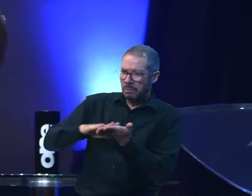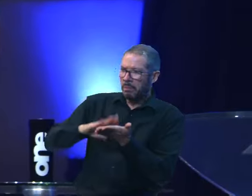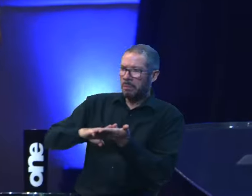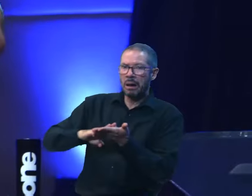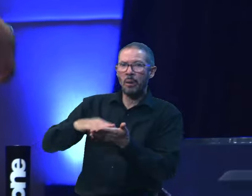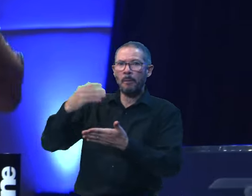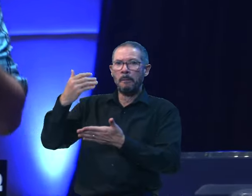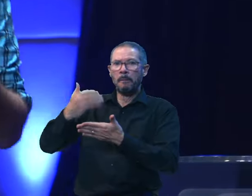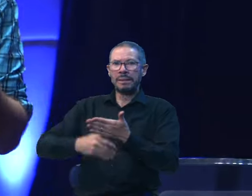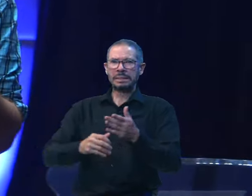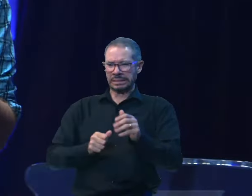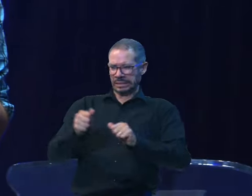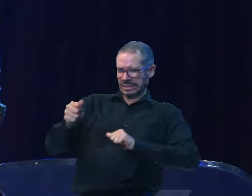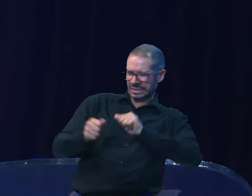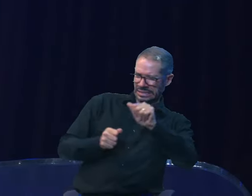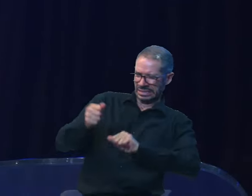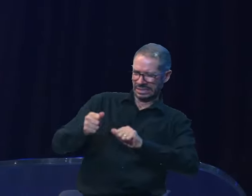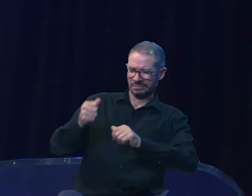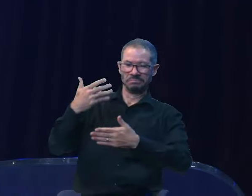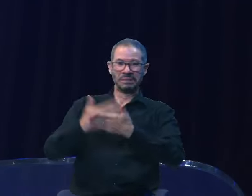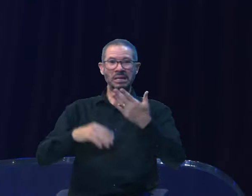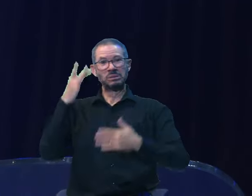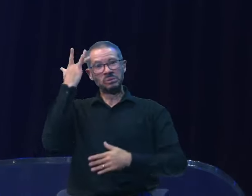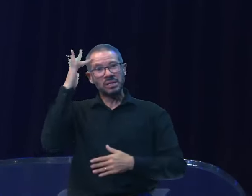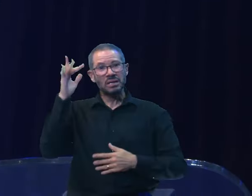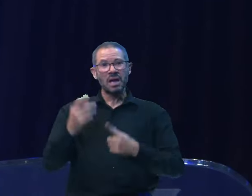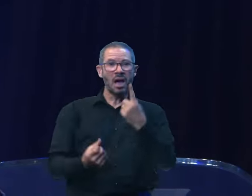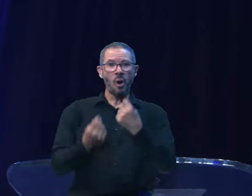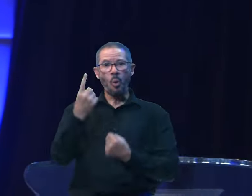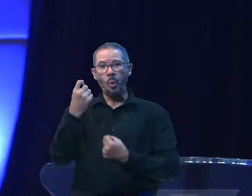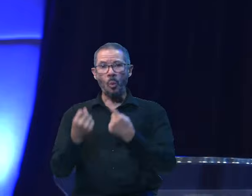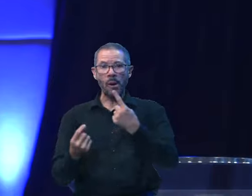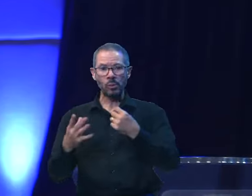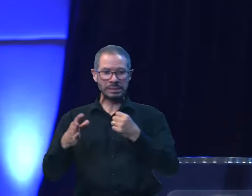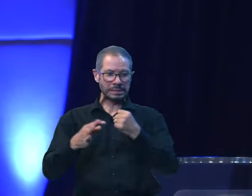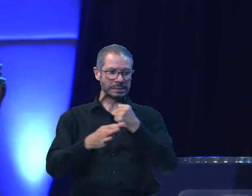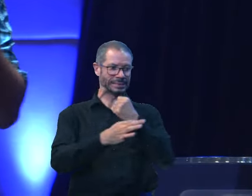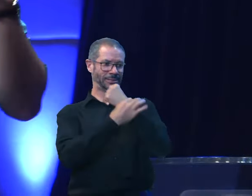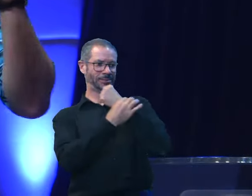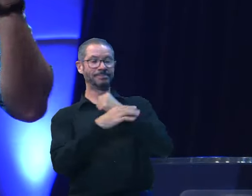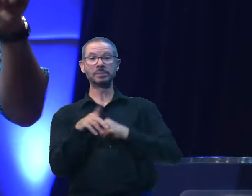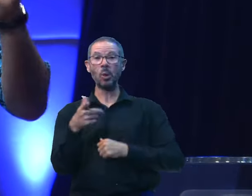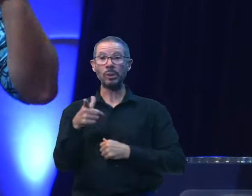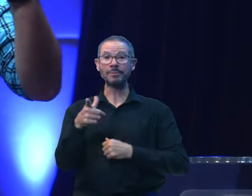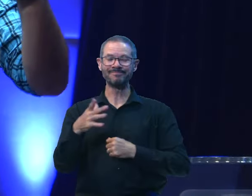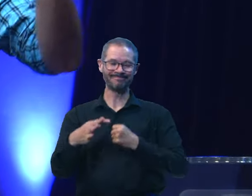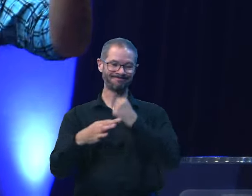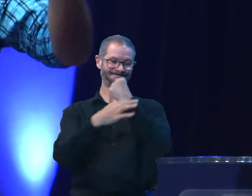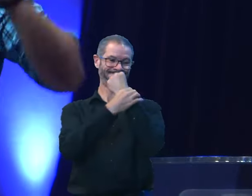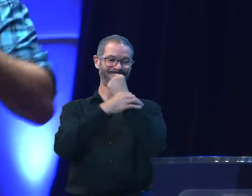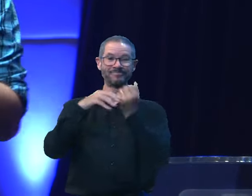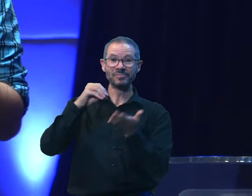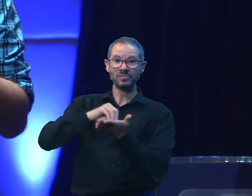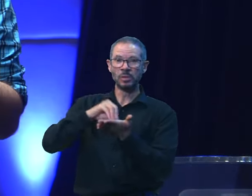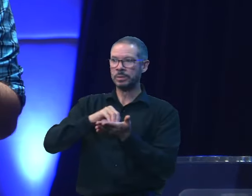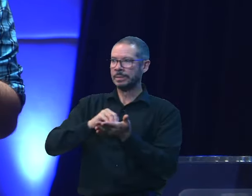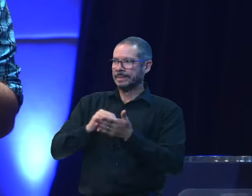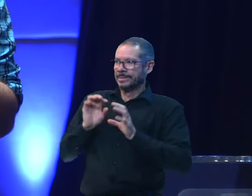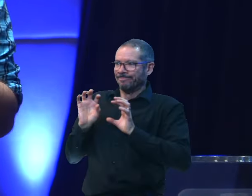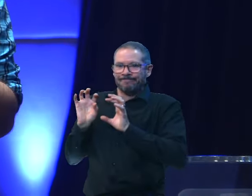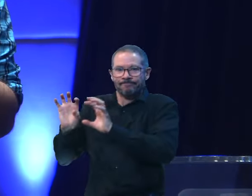gente está perdendo o controle, não sei. Alguma coisa que nos deixa inseguro. A insegurança nos faz atacar.